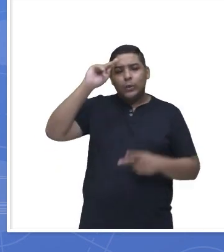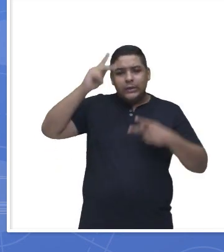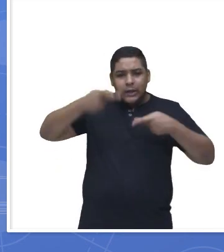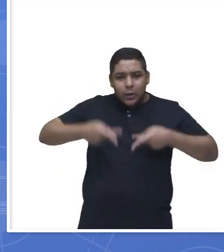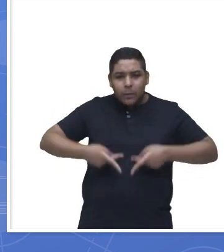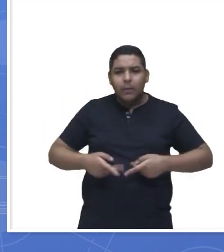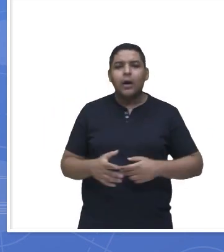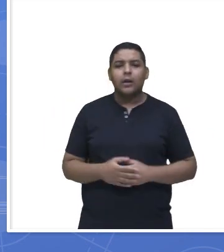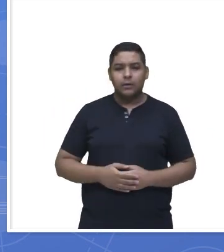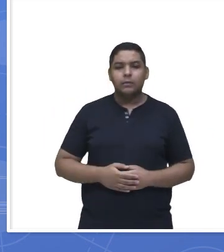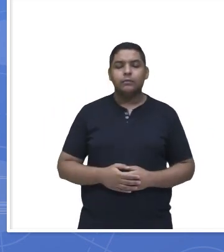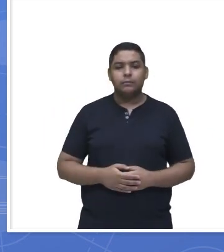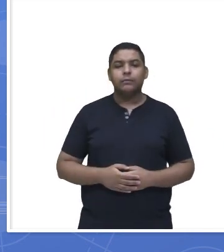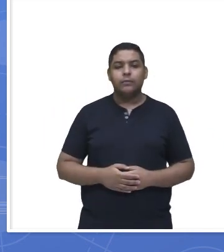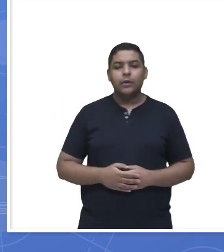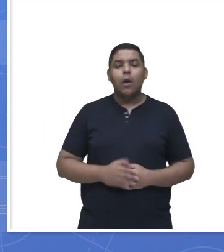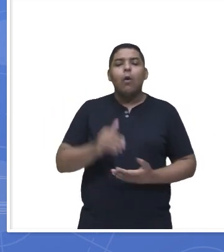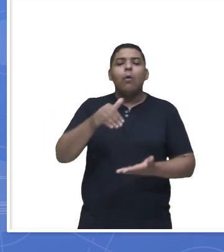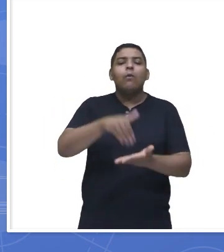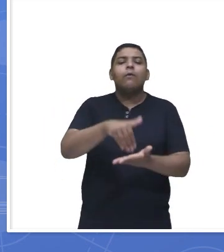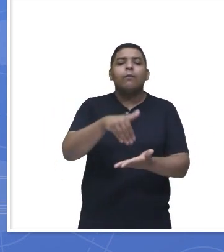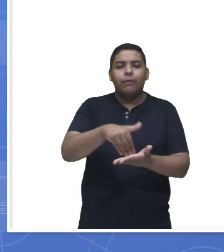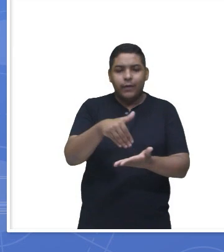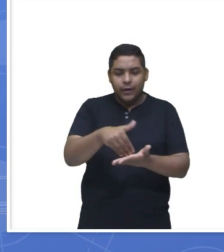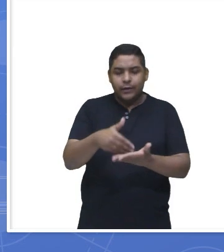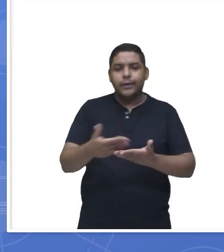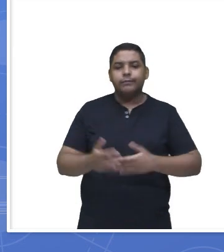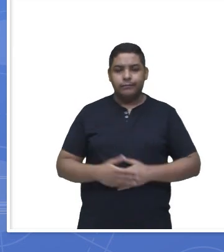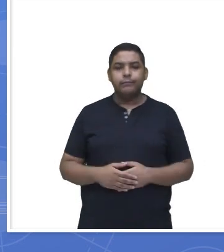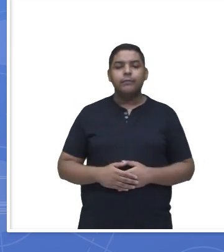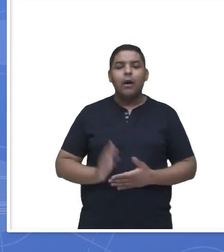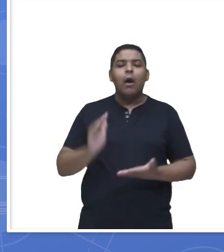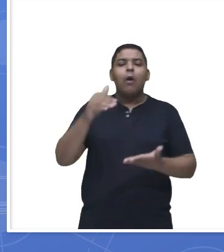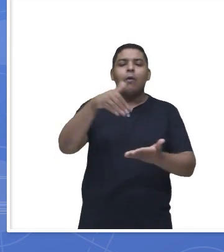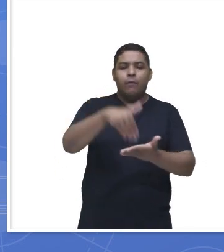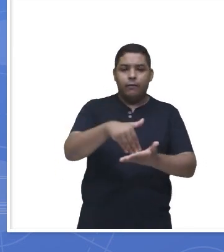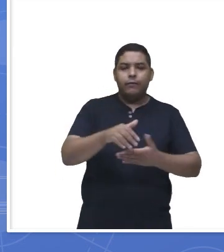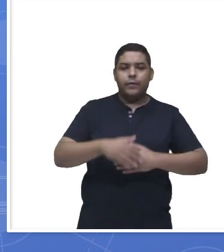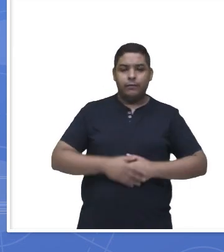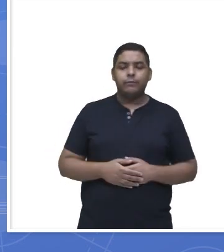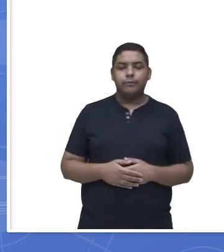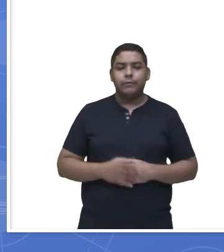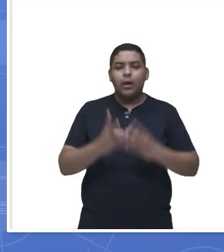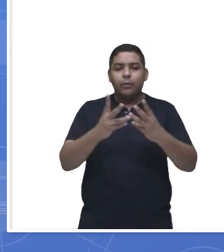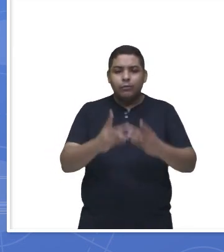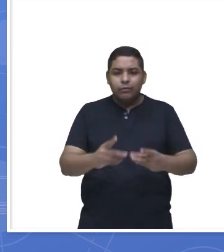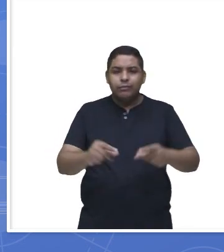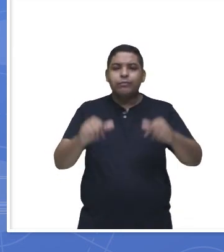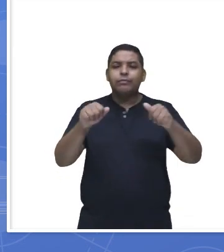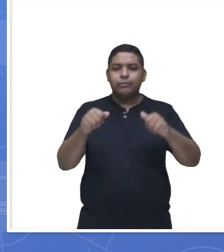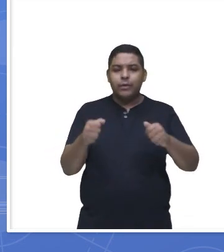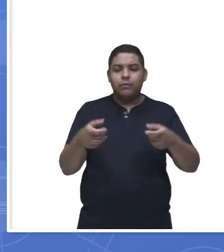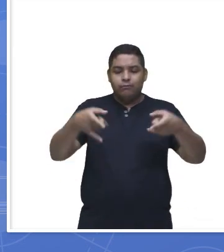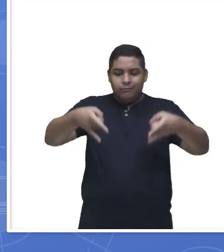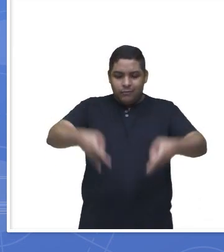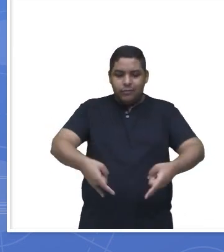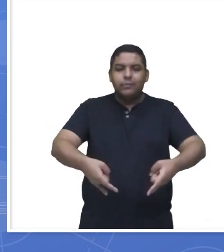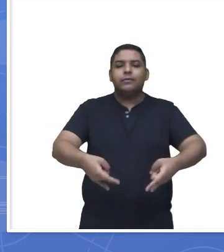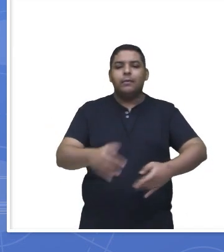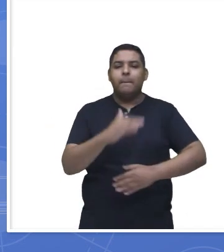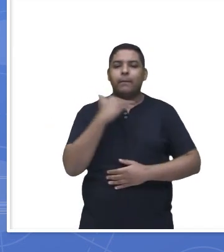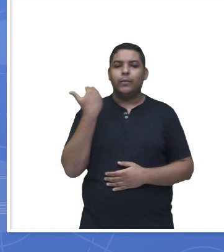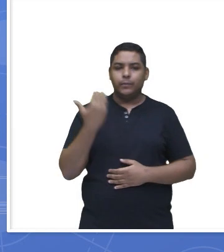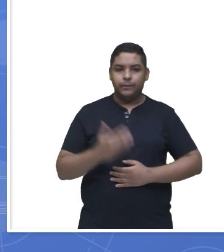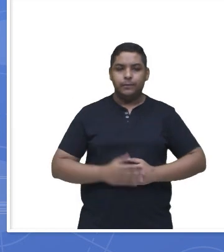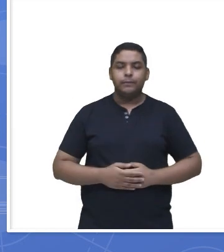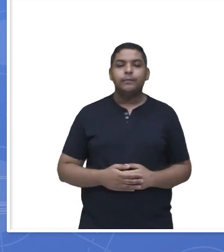reduzindo aquilo como ele acabará, né? sobre o que vai sobrar dele ali. Então, nós temos a letra A, mas vamos voltar às alternativas?